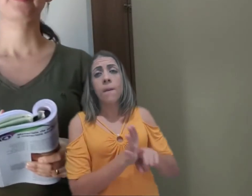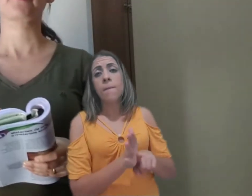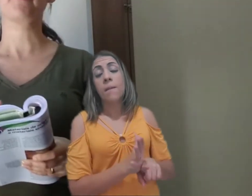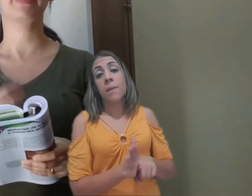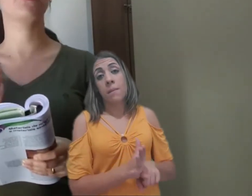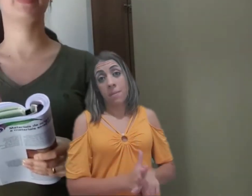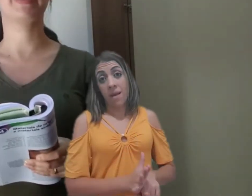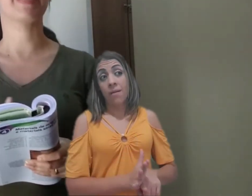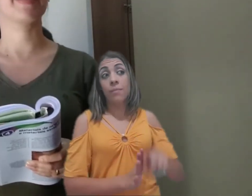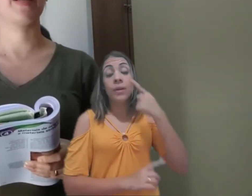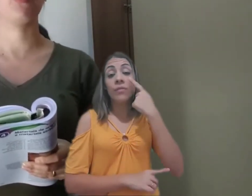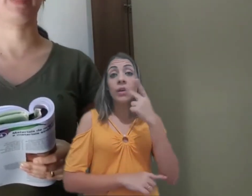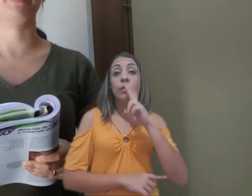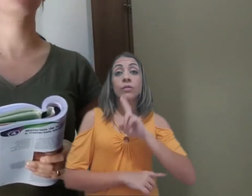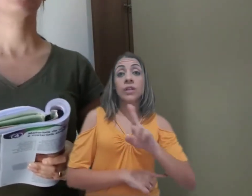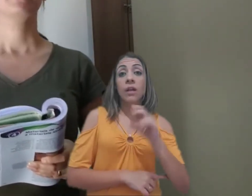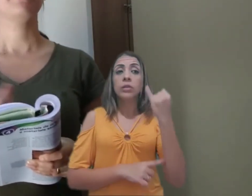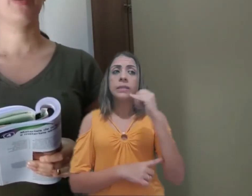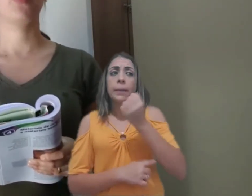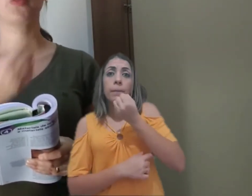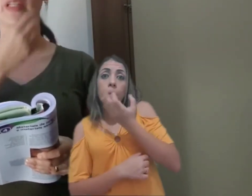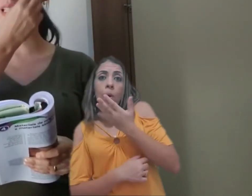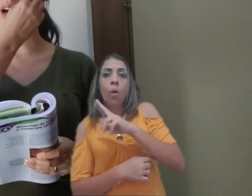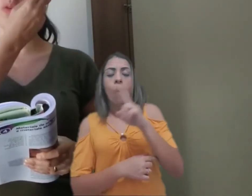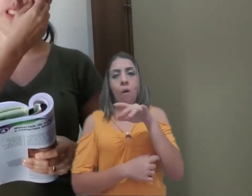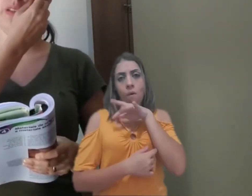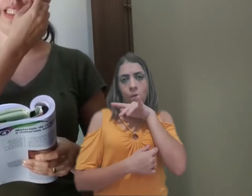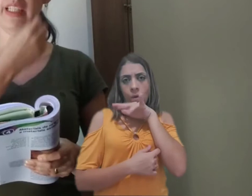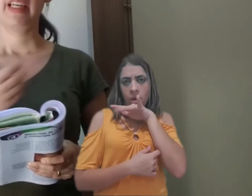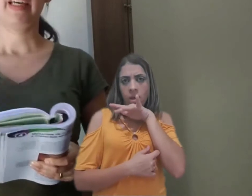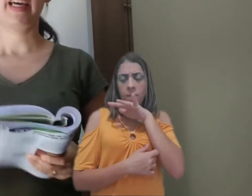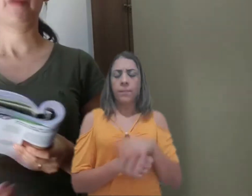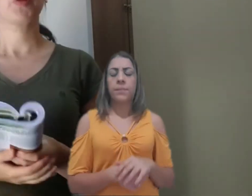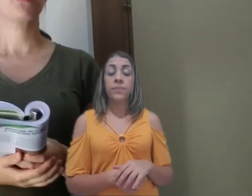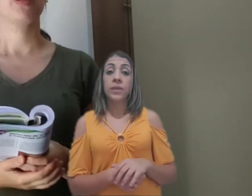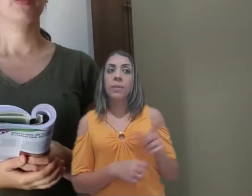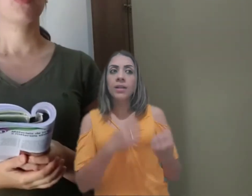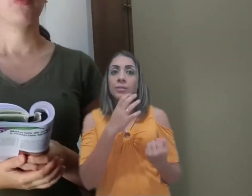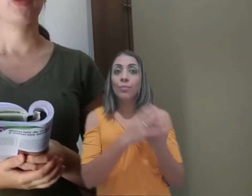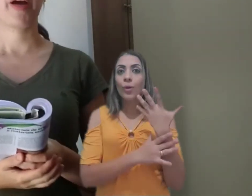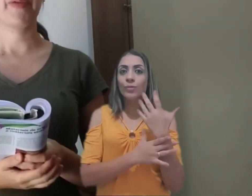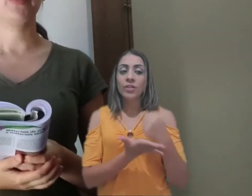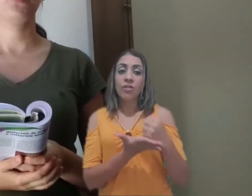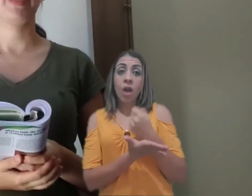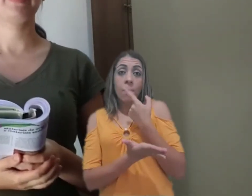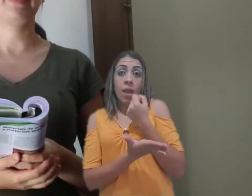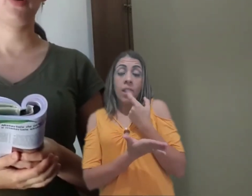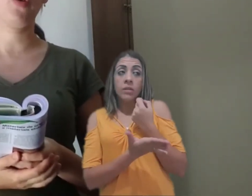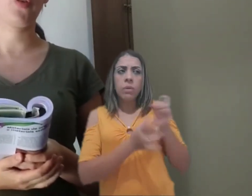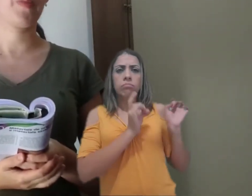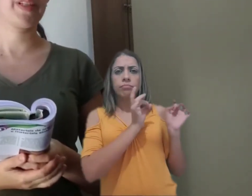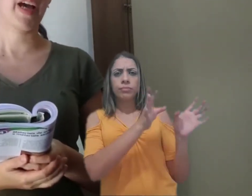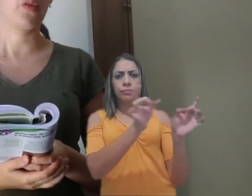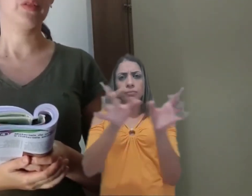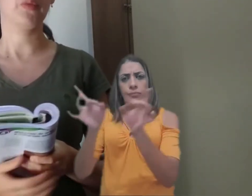né? Eles vão analisar esses resultados e vão autorizar ou não, né, a produção desse novo medicamento a nível